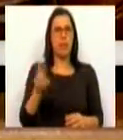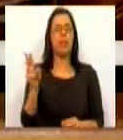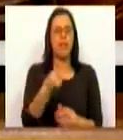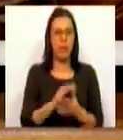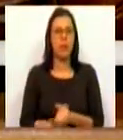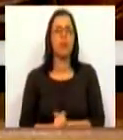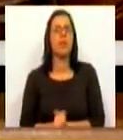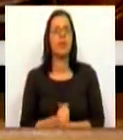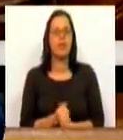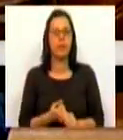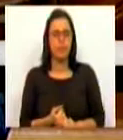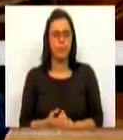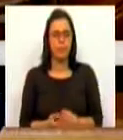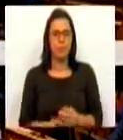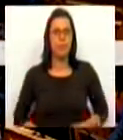de euros.